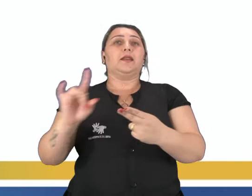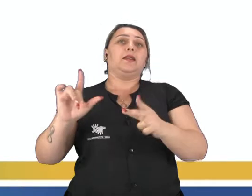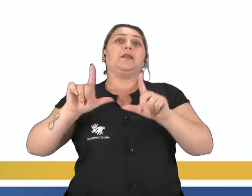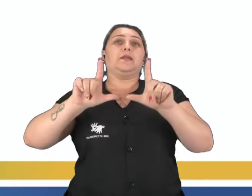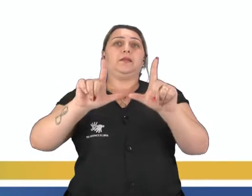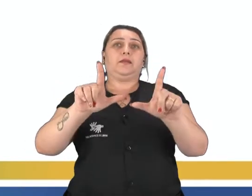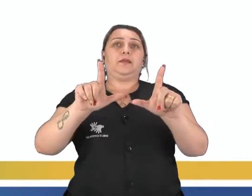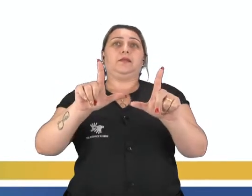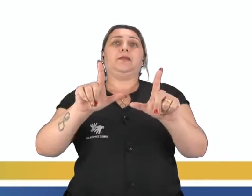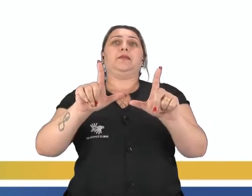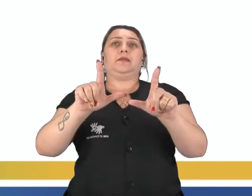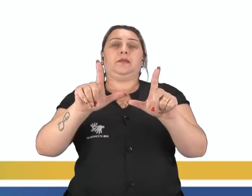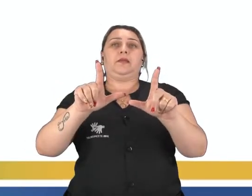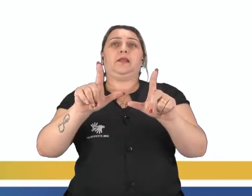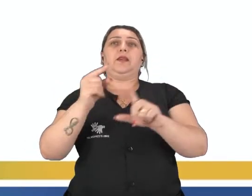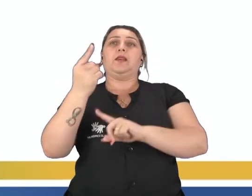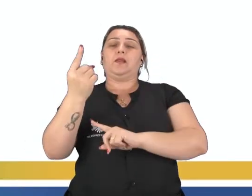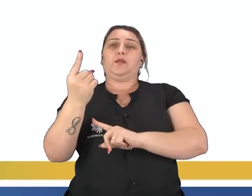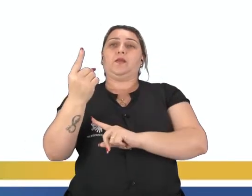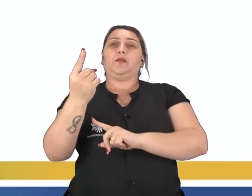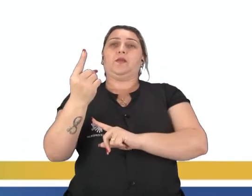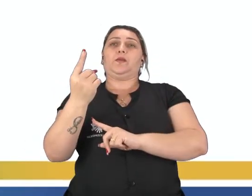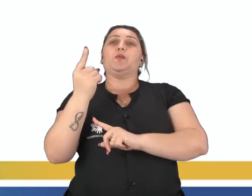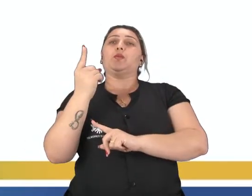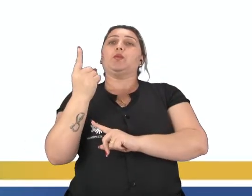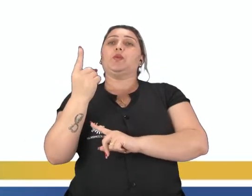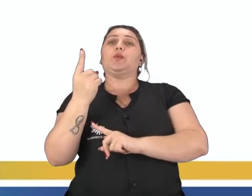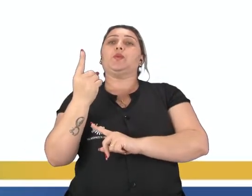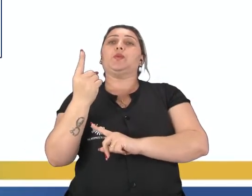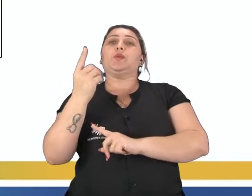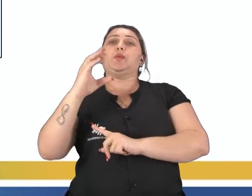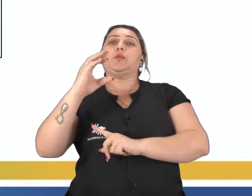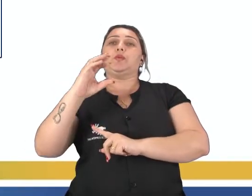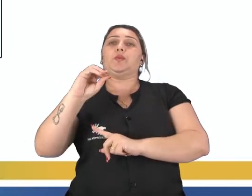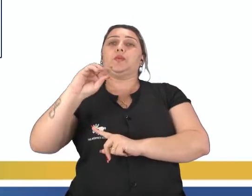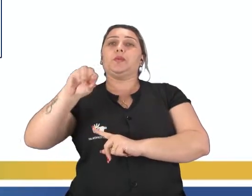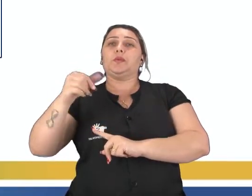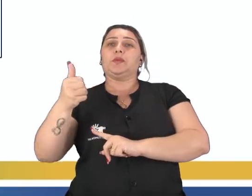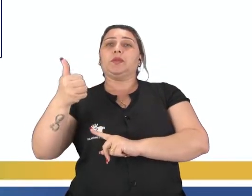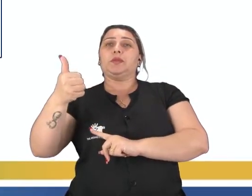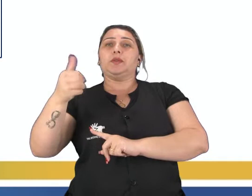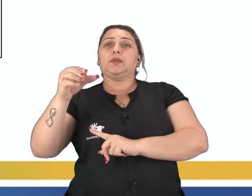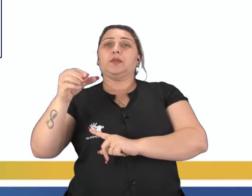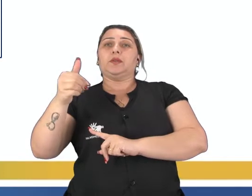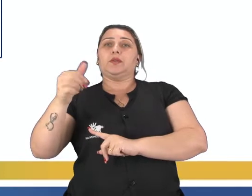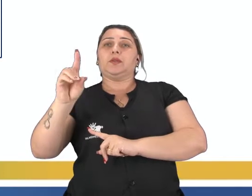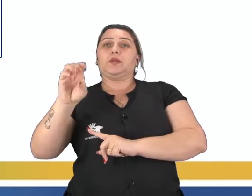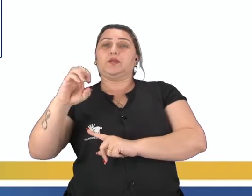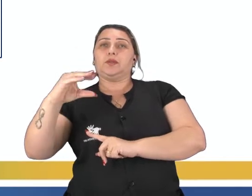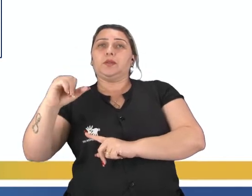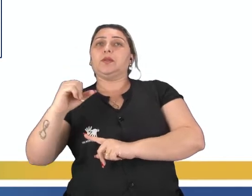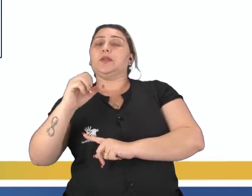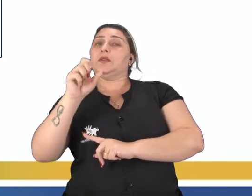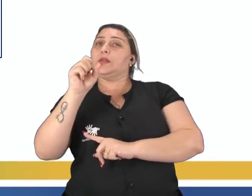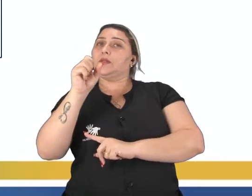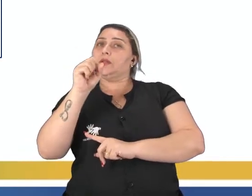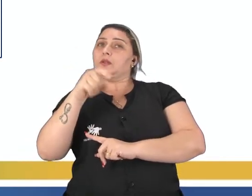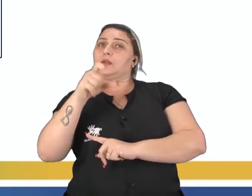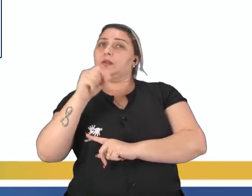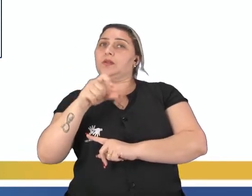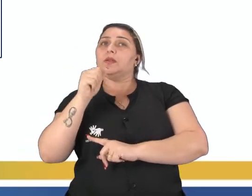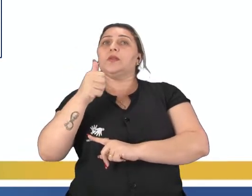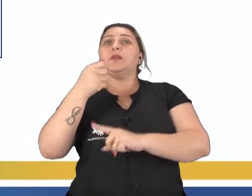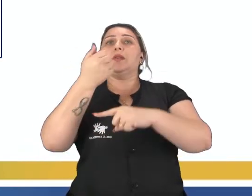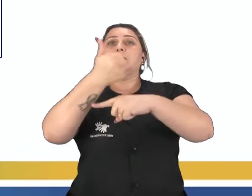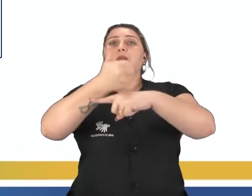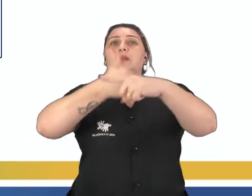delas será equivalente a 1/10 de unidade, né? A parte em azul equivale a